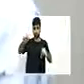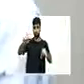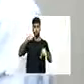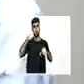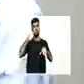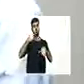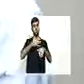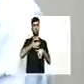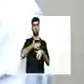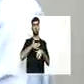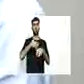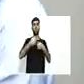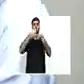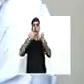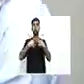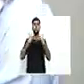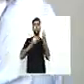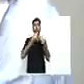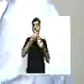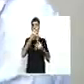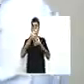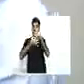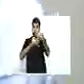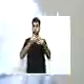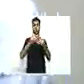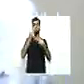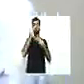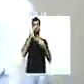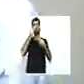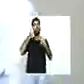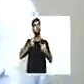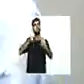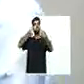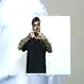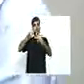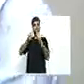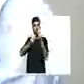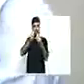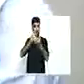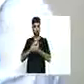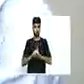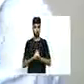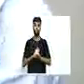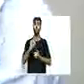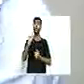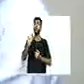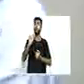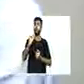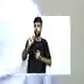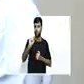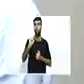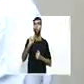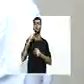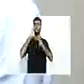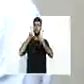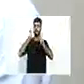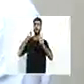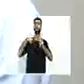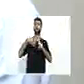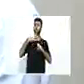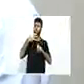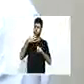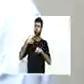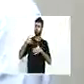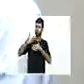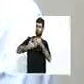tema e colocar pontos de vista para colaborar com o debate porque é um tema que eu acompanho desde que eu entrei nessa